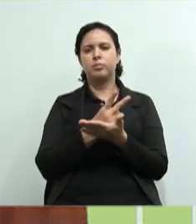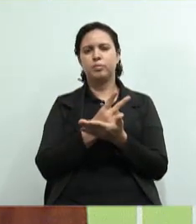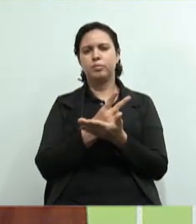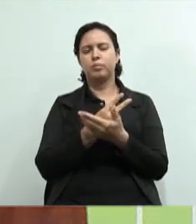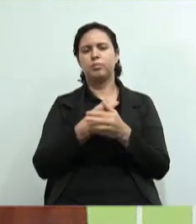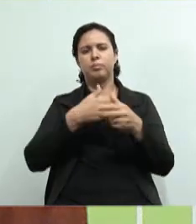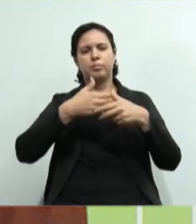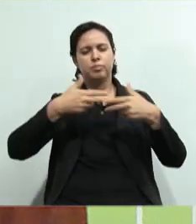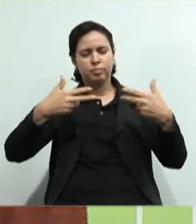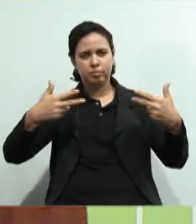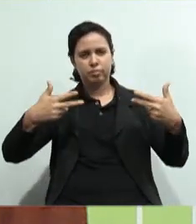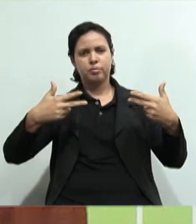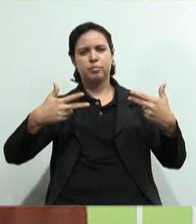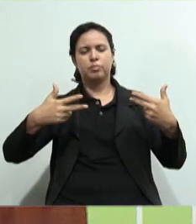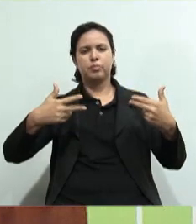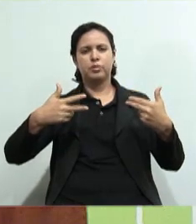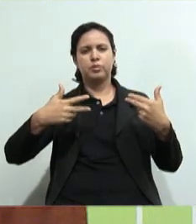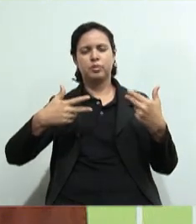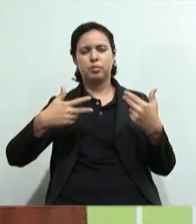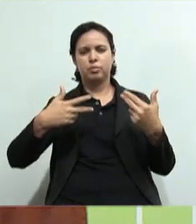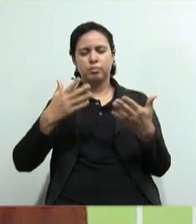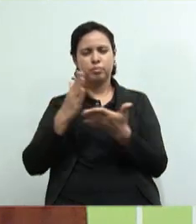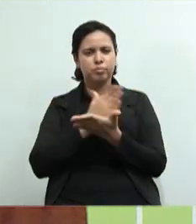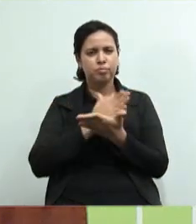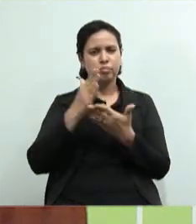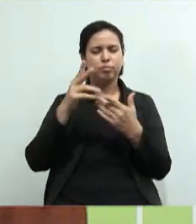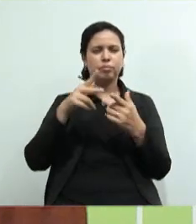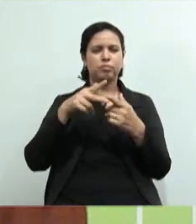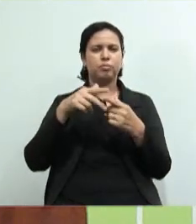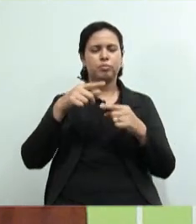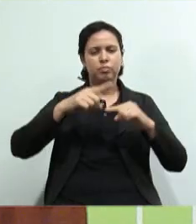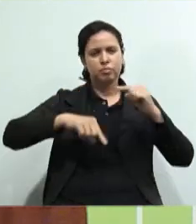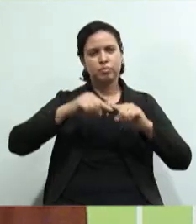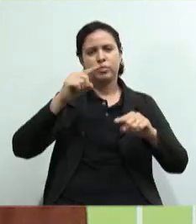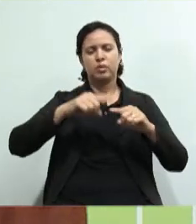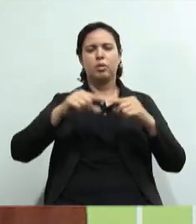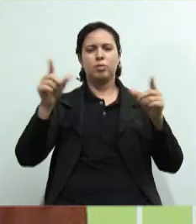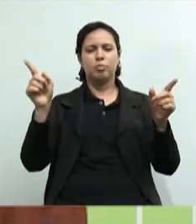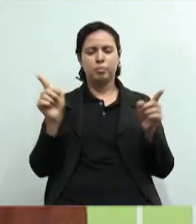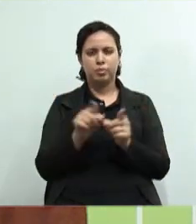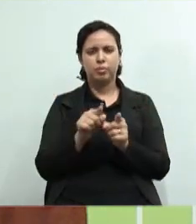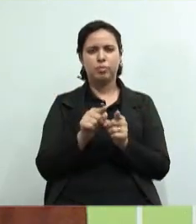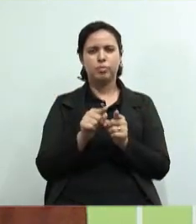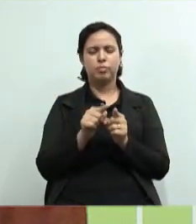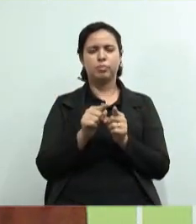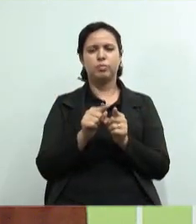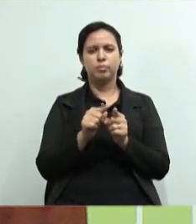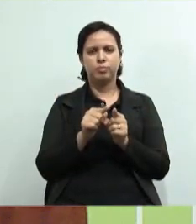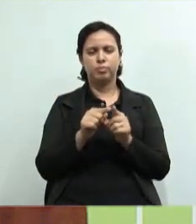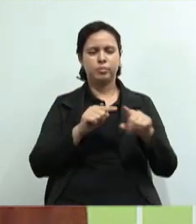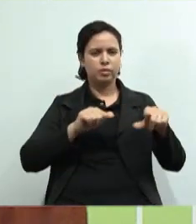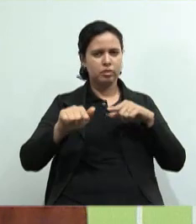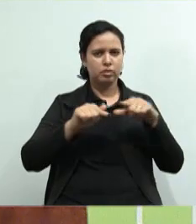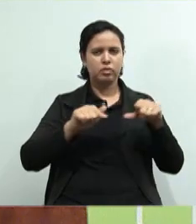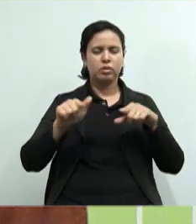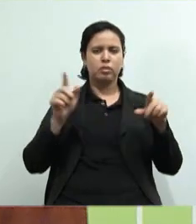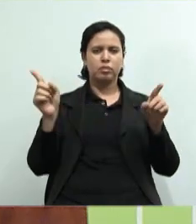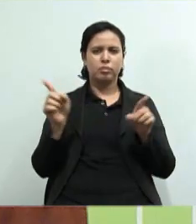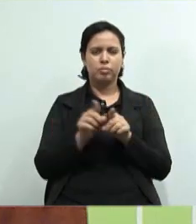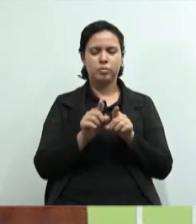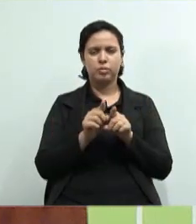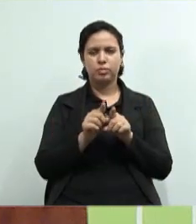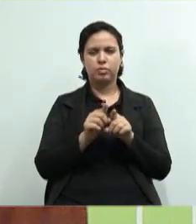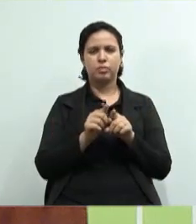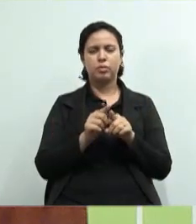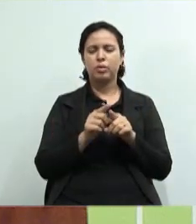naquela situação com os recursos escassos, né? Com tão pouca matéria-prima para fazer as coisas,